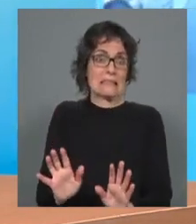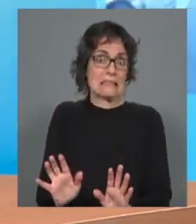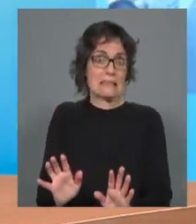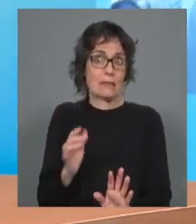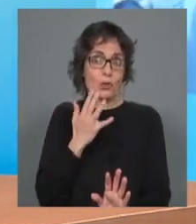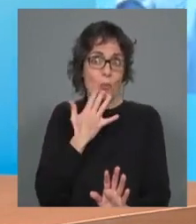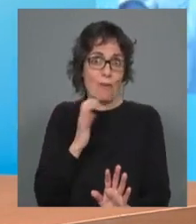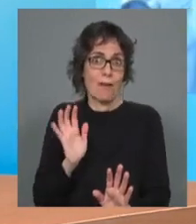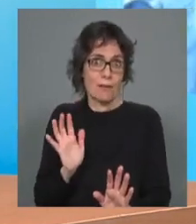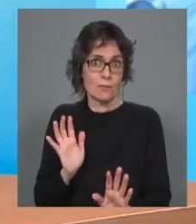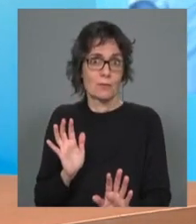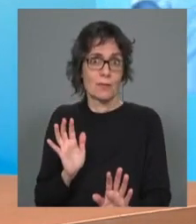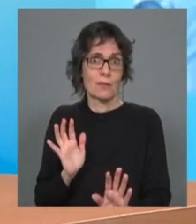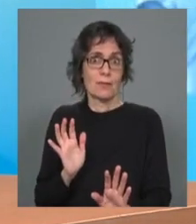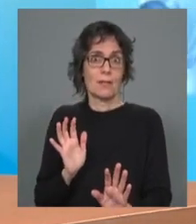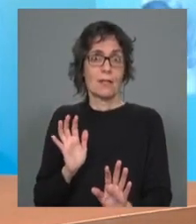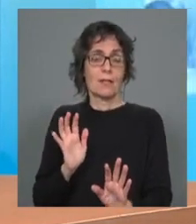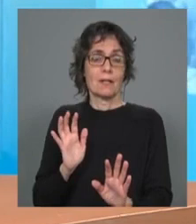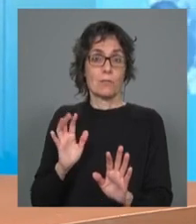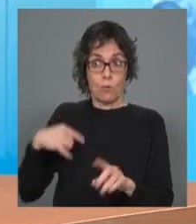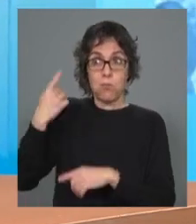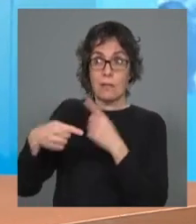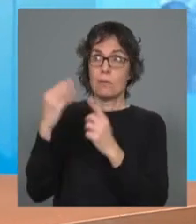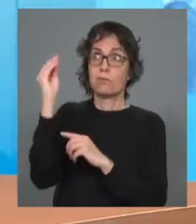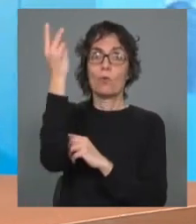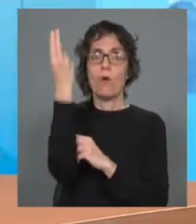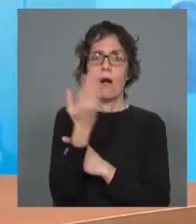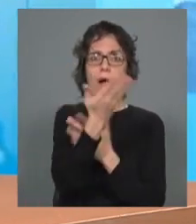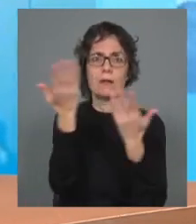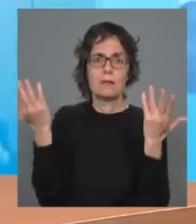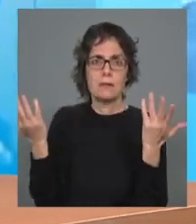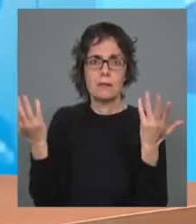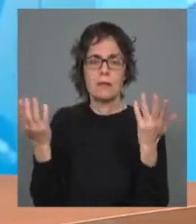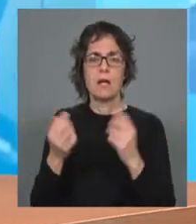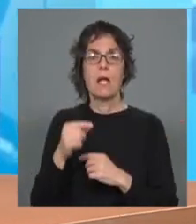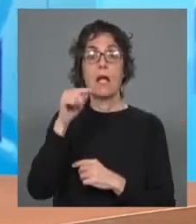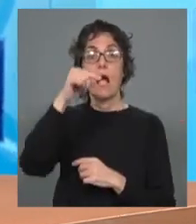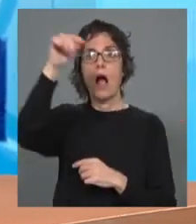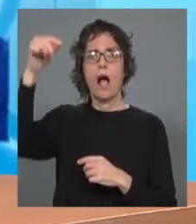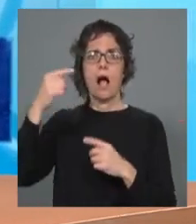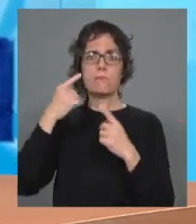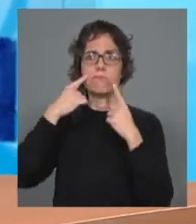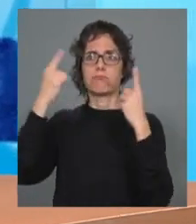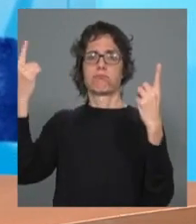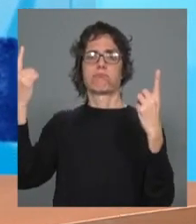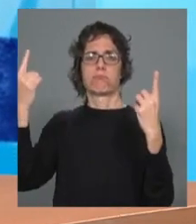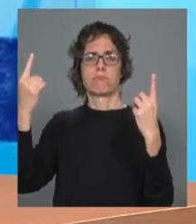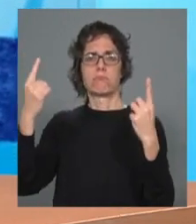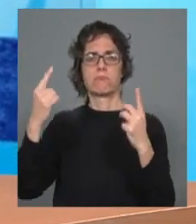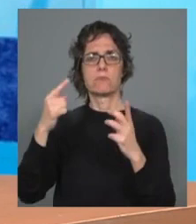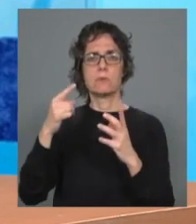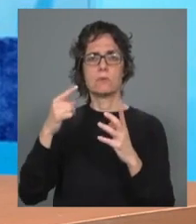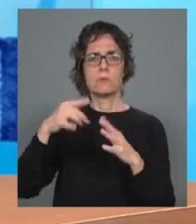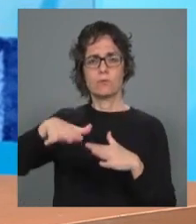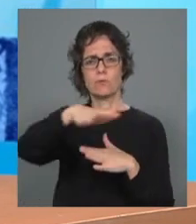portanto, até porque algumas notícias vinham a público, não tanto dos espaços